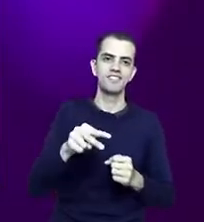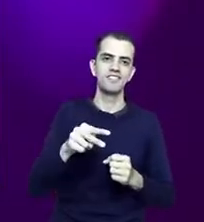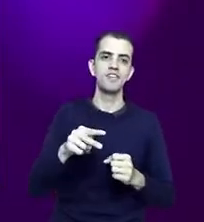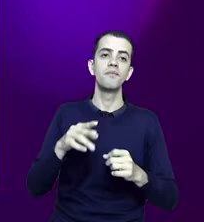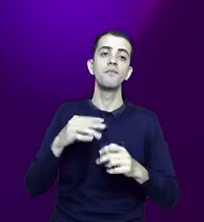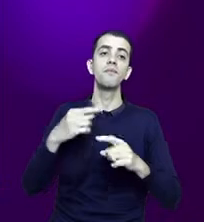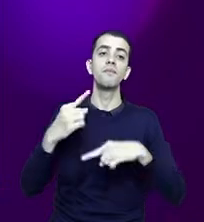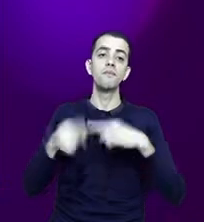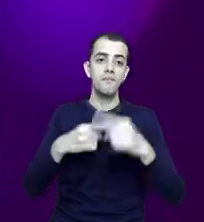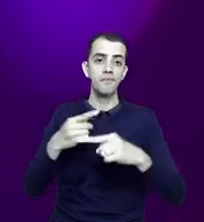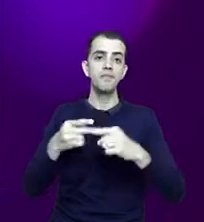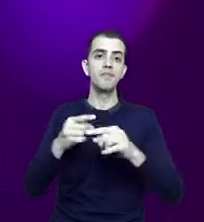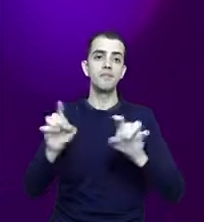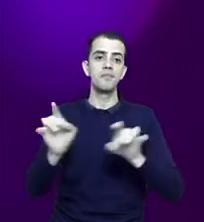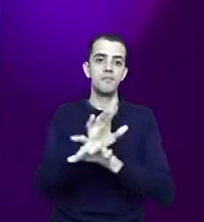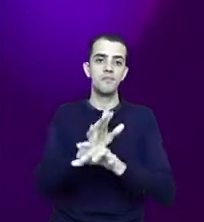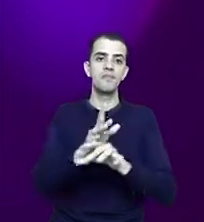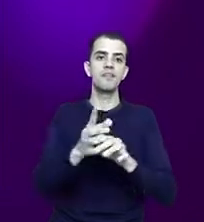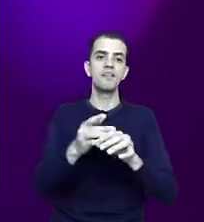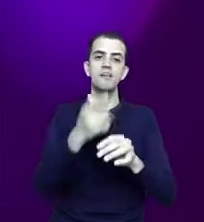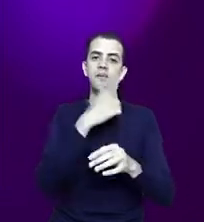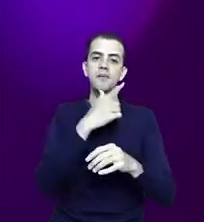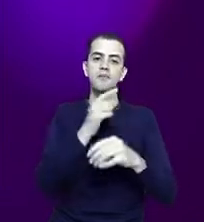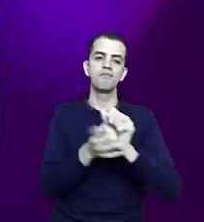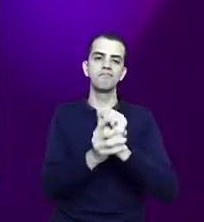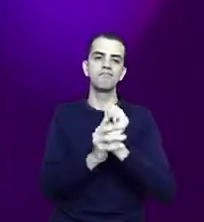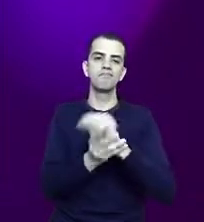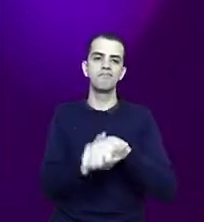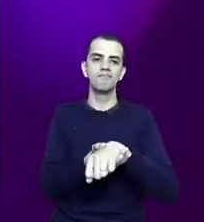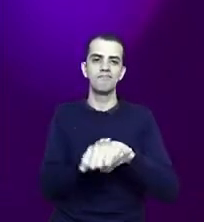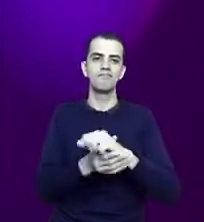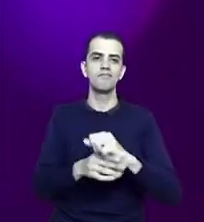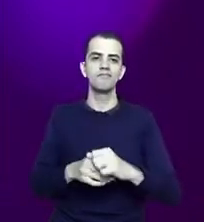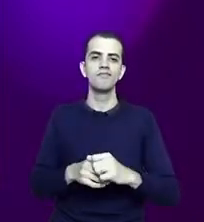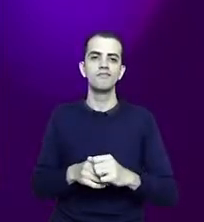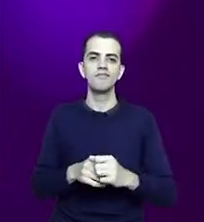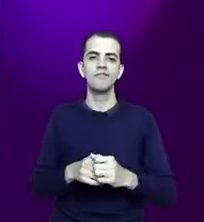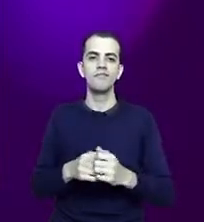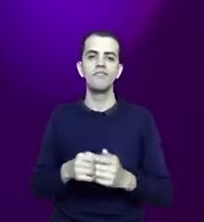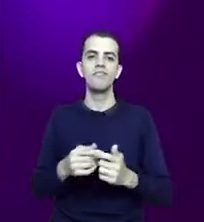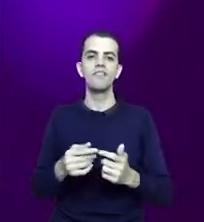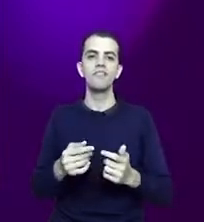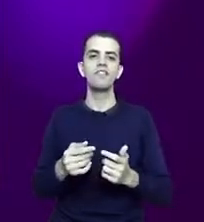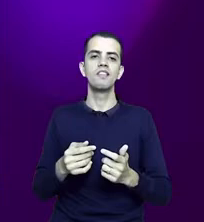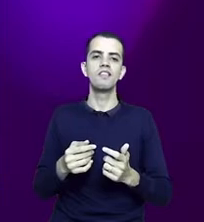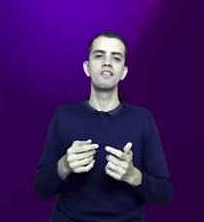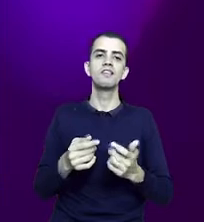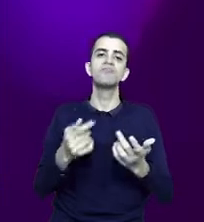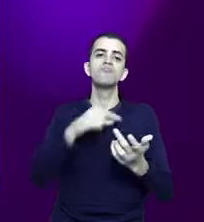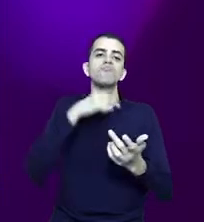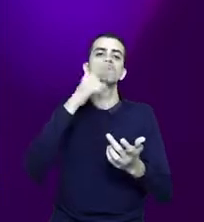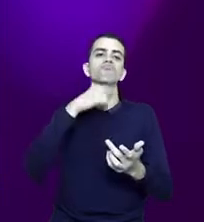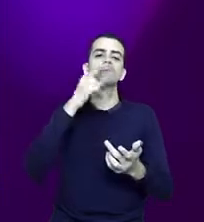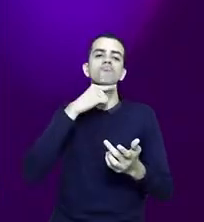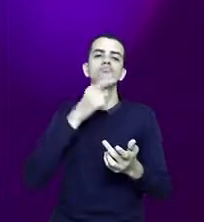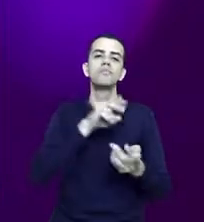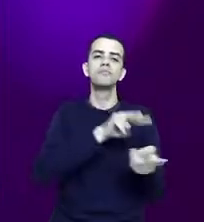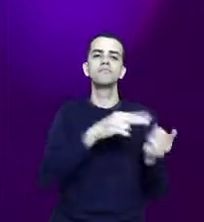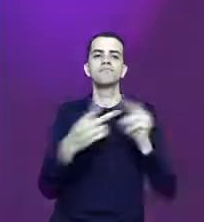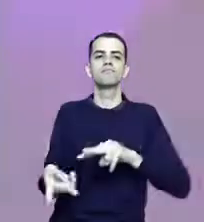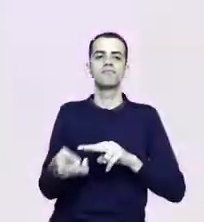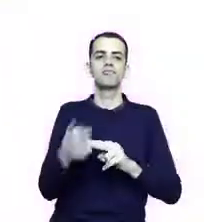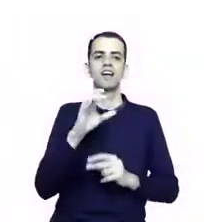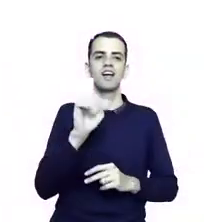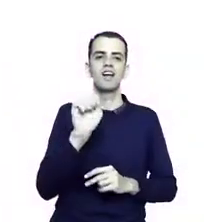visualizar. E, assim, eu não acredito que você consiga fazer, por exemplo, um transplante de